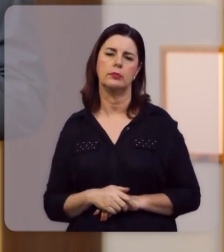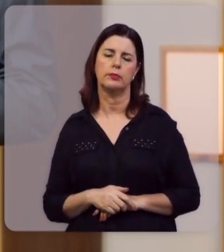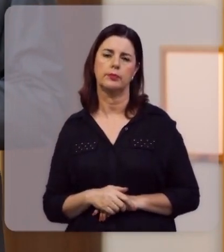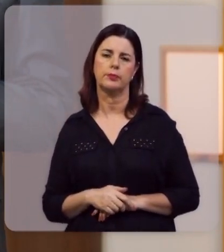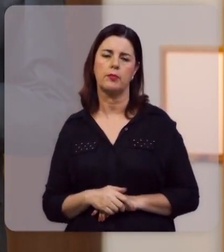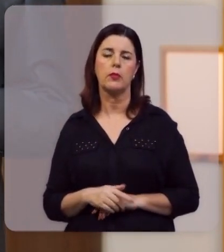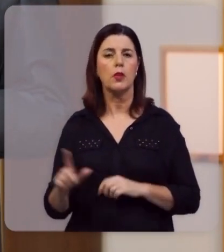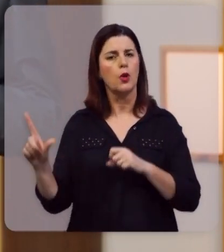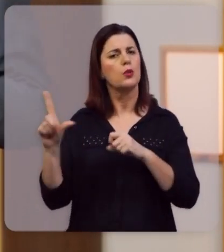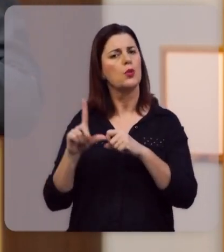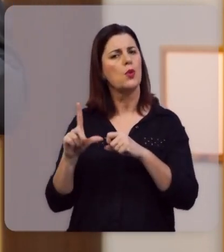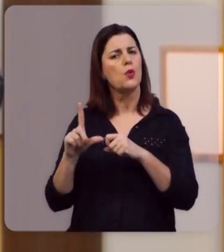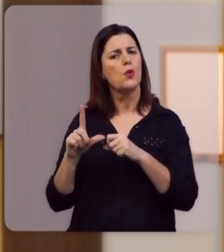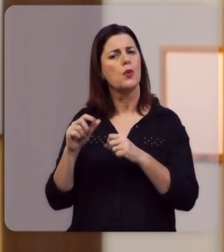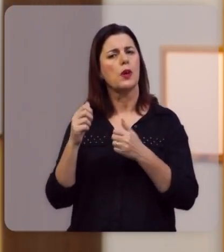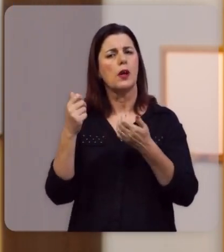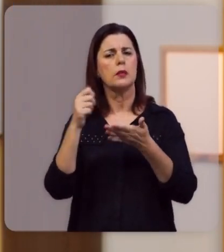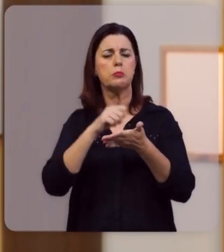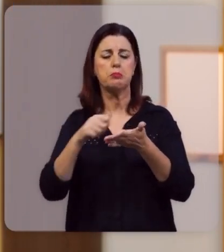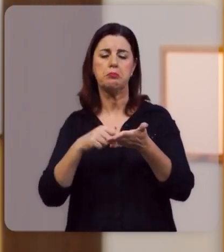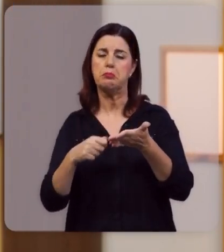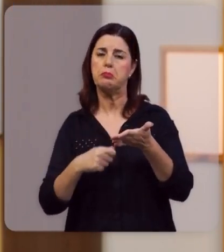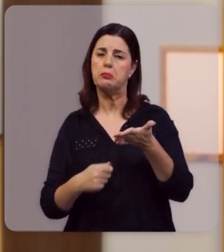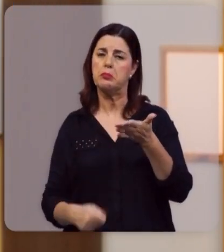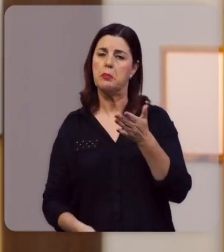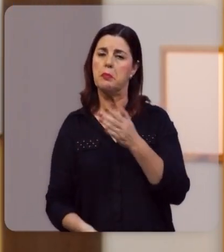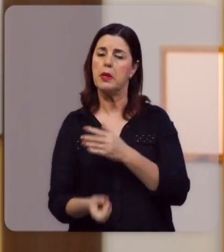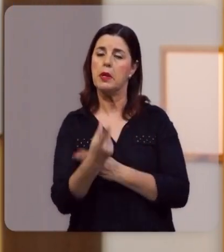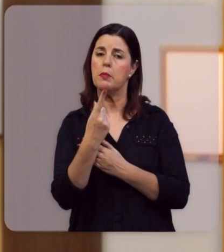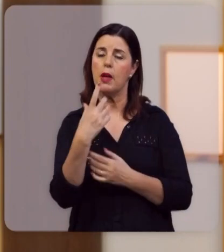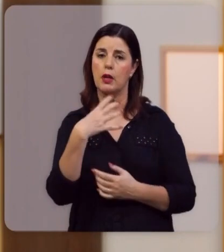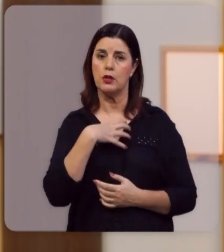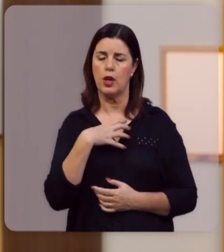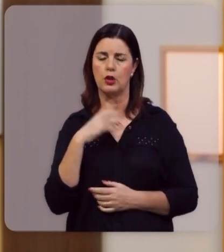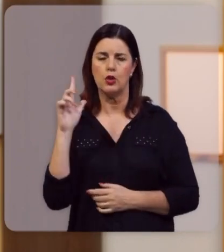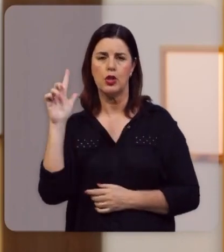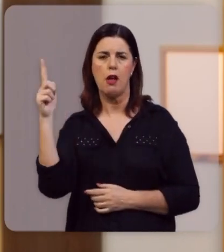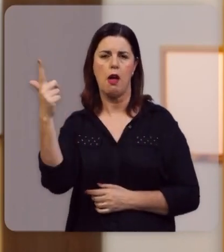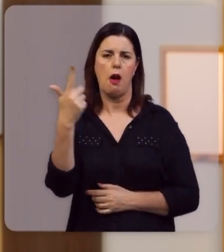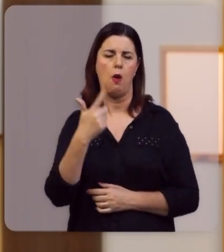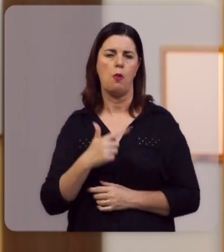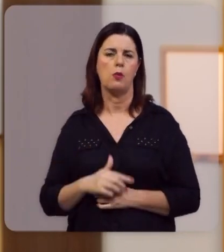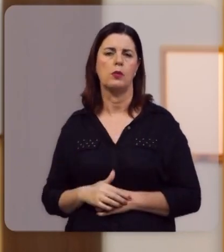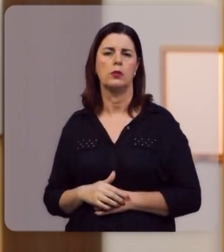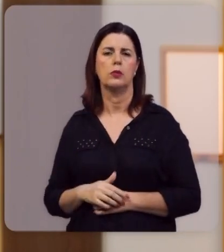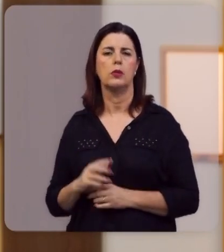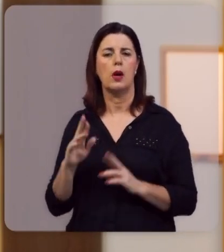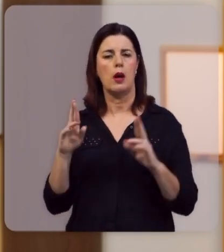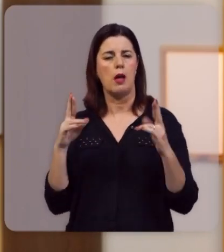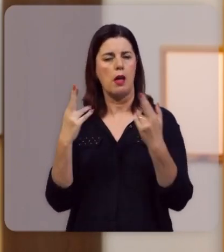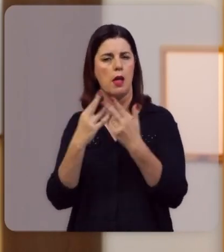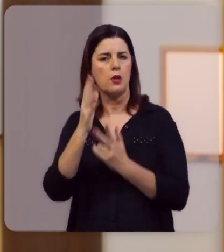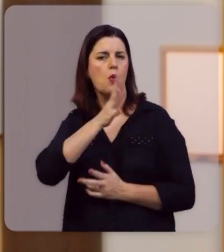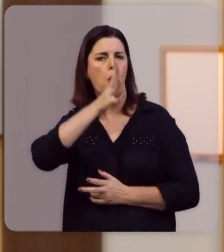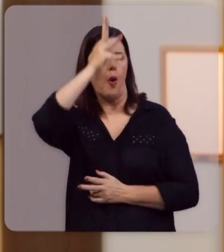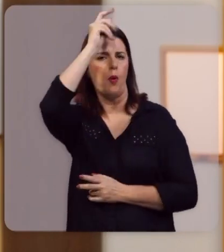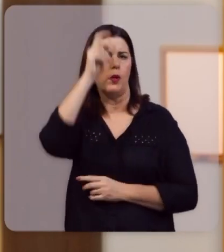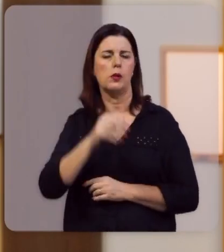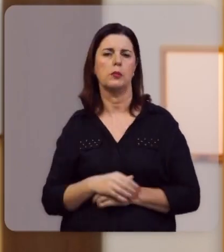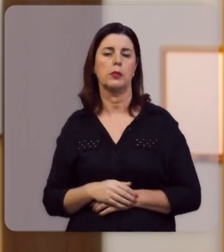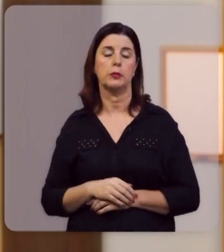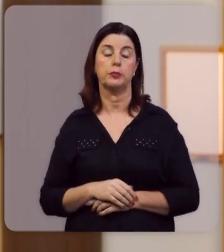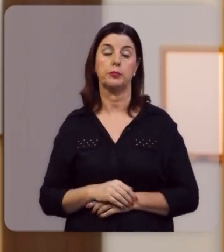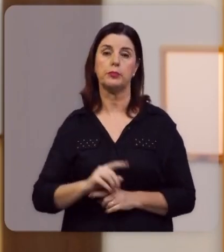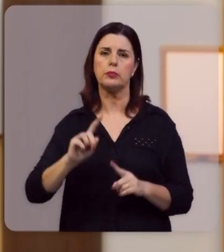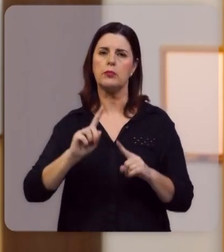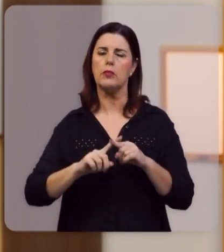E Lucas relata para nós, em primeiro lugar, o cenário geral do Império Romano, porque